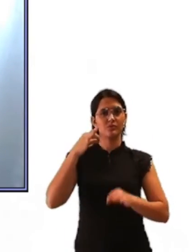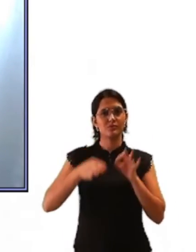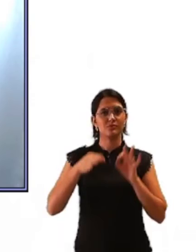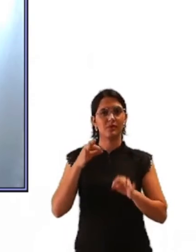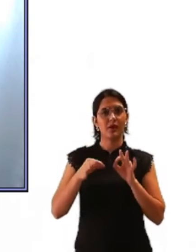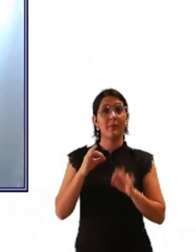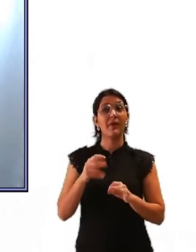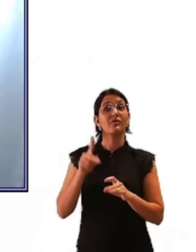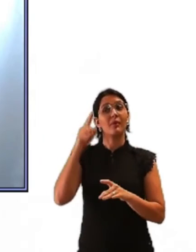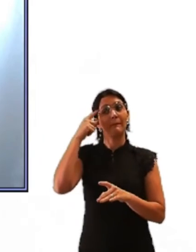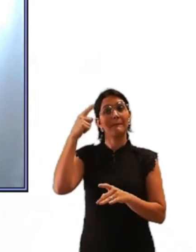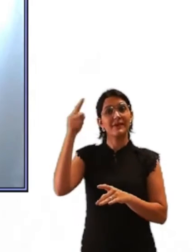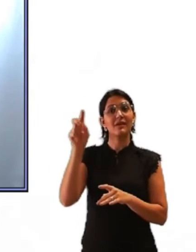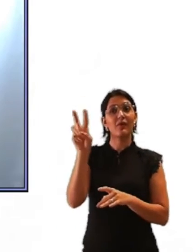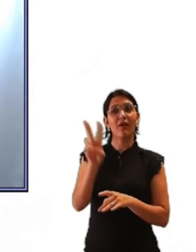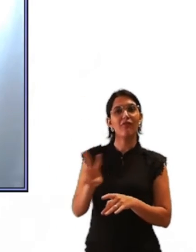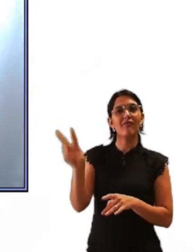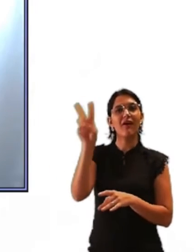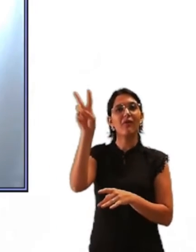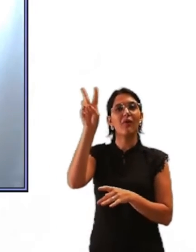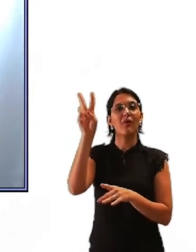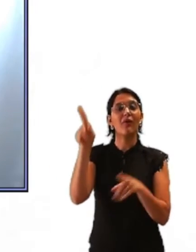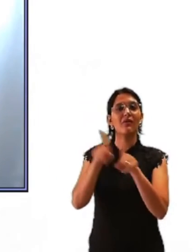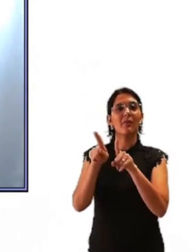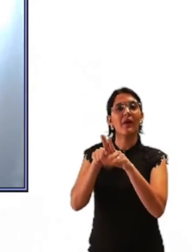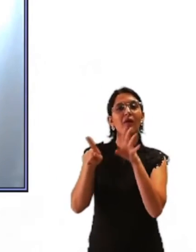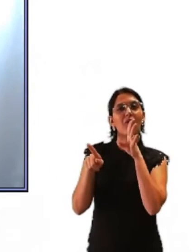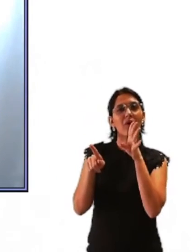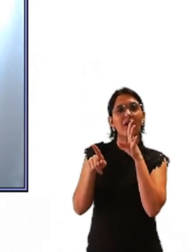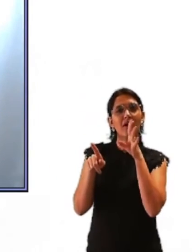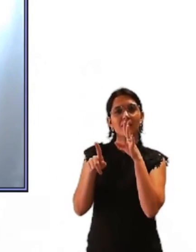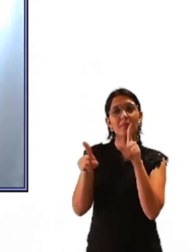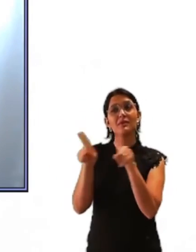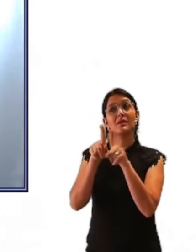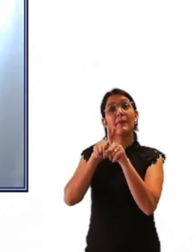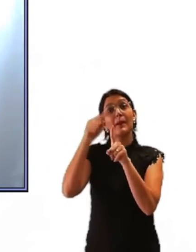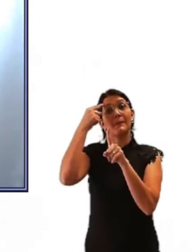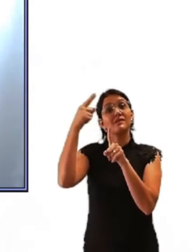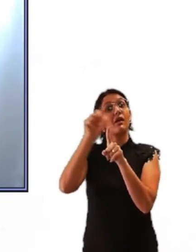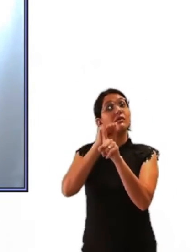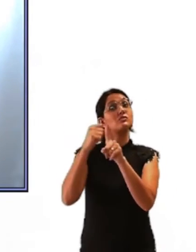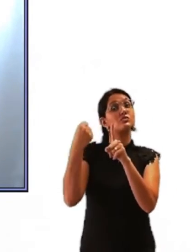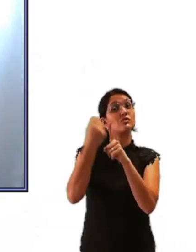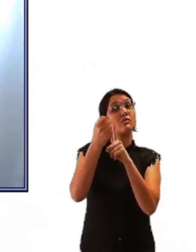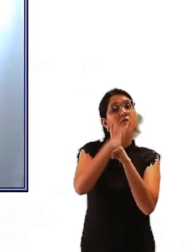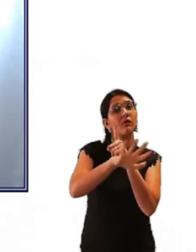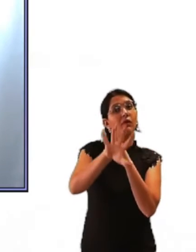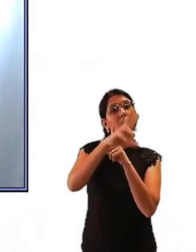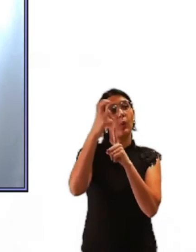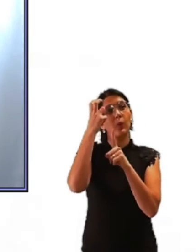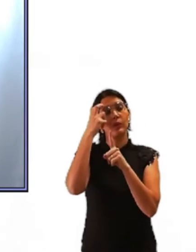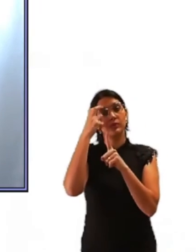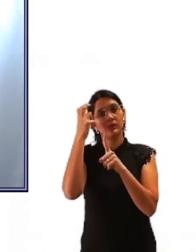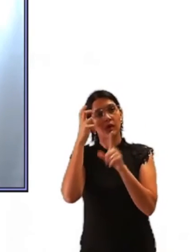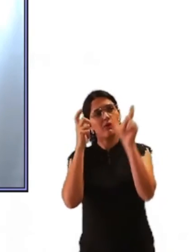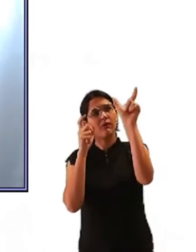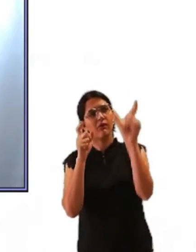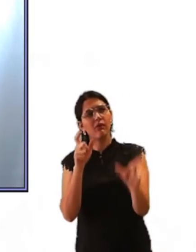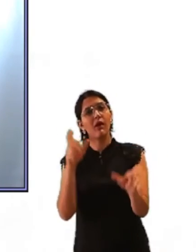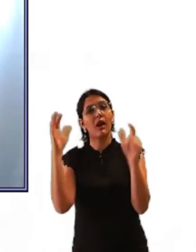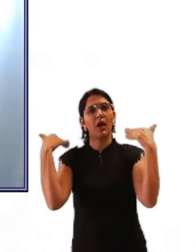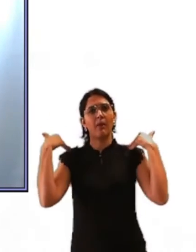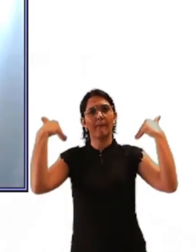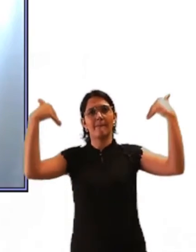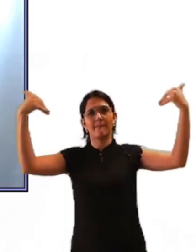e conhecimentos do próprio julgador, o perfil sociocultural dos magistrados influenciará o padrão de